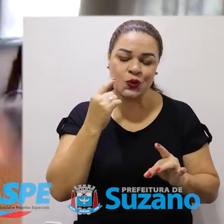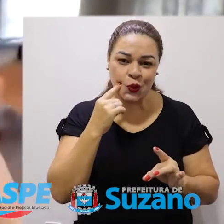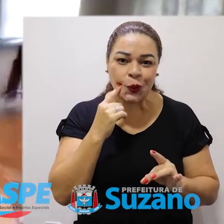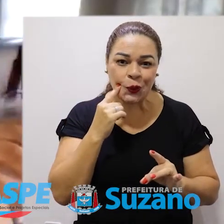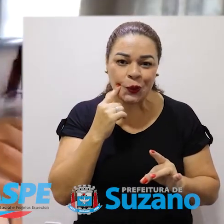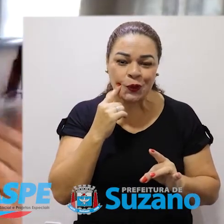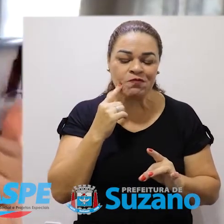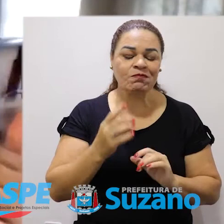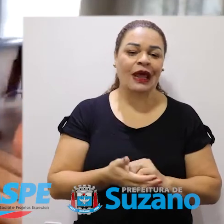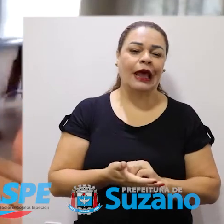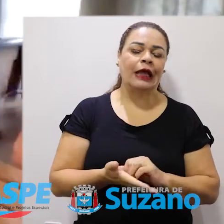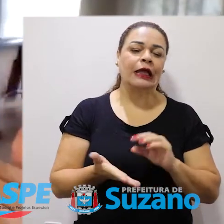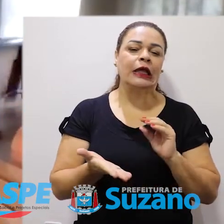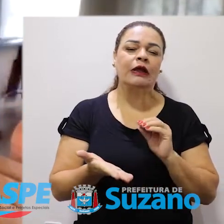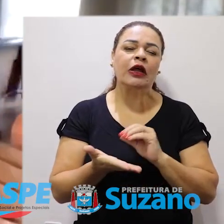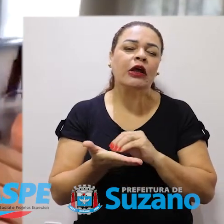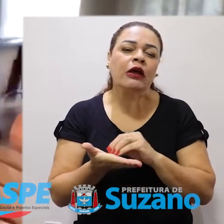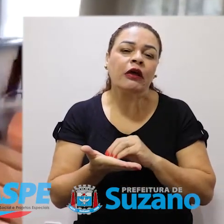que não estão totalmente